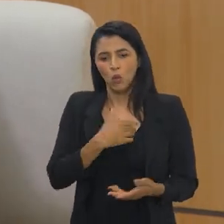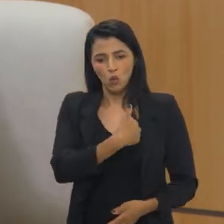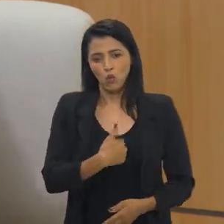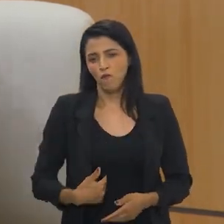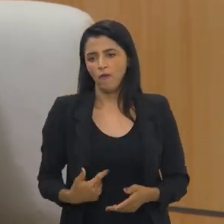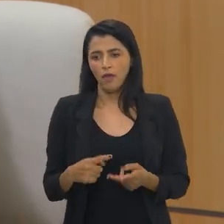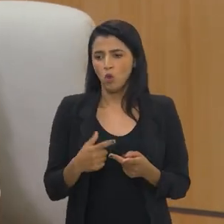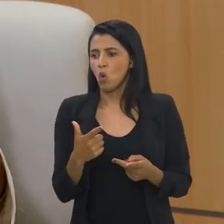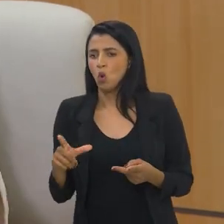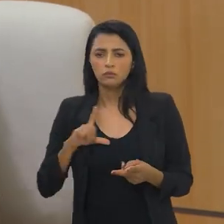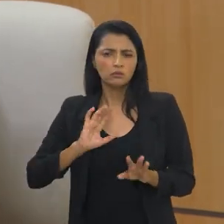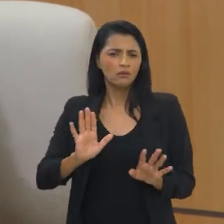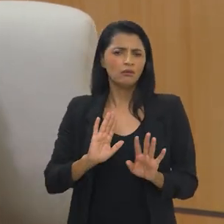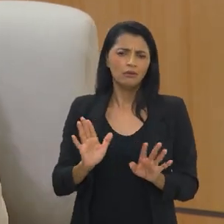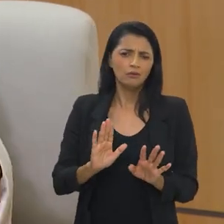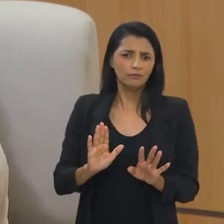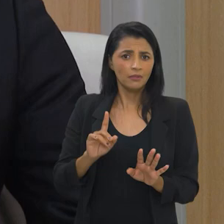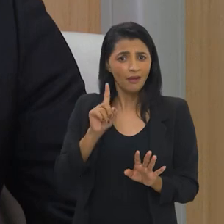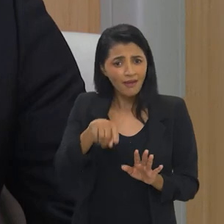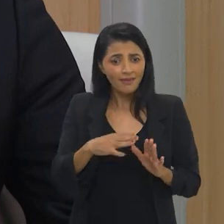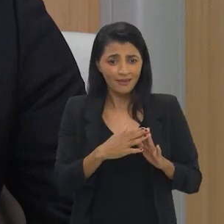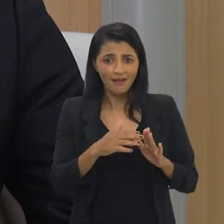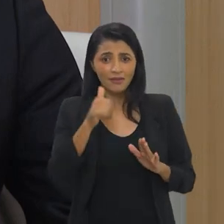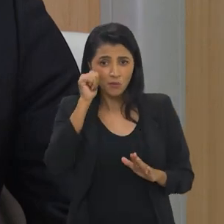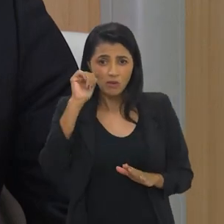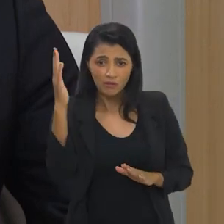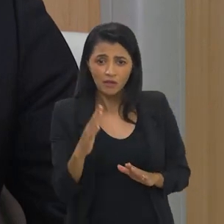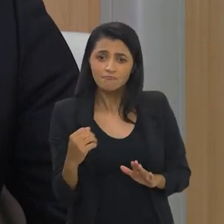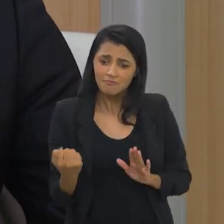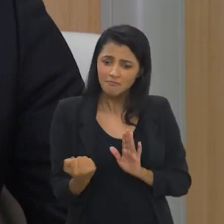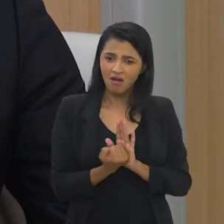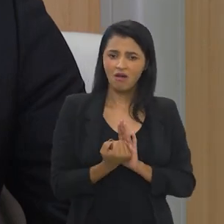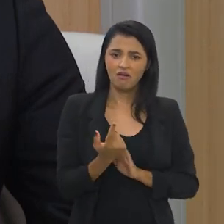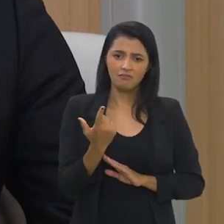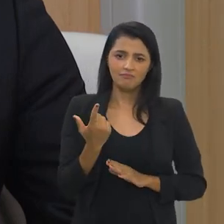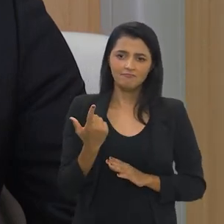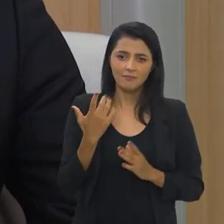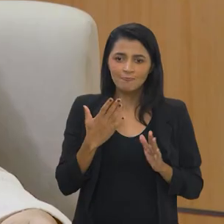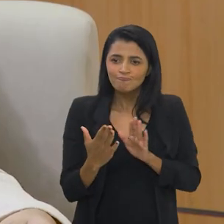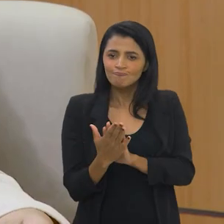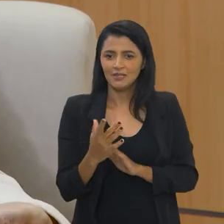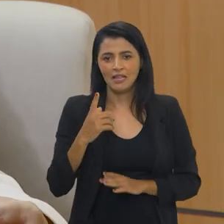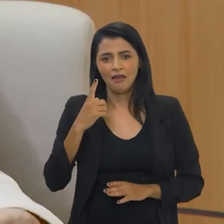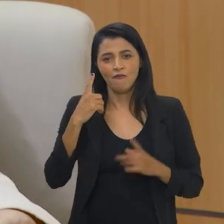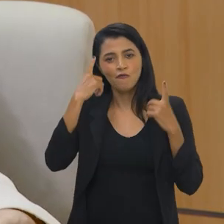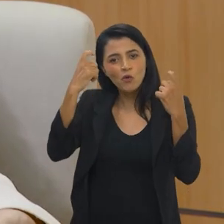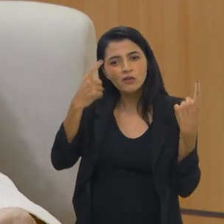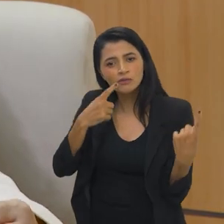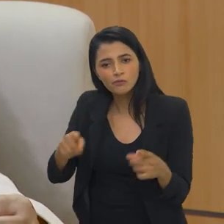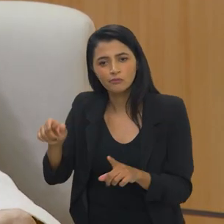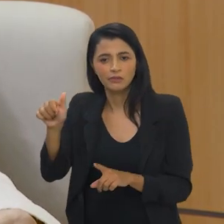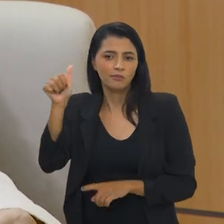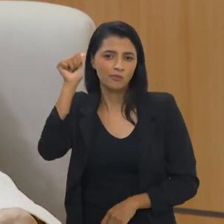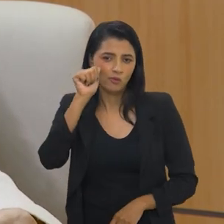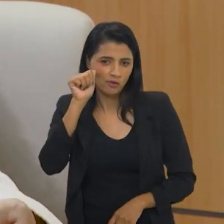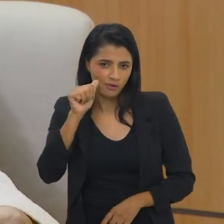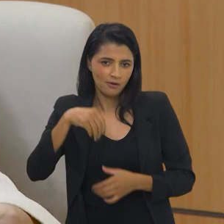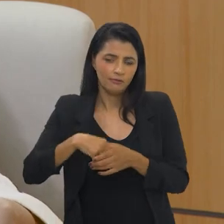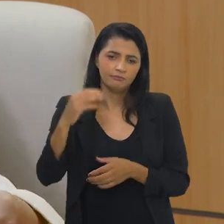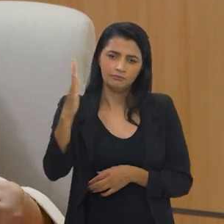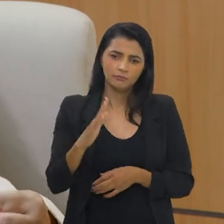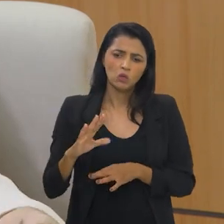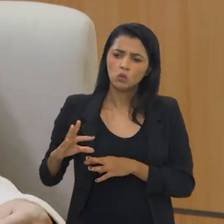então o governo é porque as mulheres elas viram uma marca real de enfrentamento a violência contra as mulheres no país então